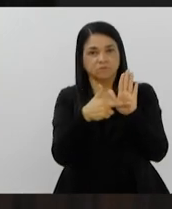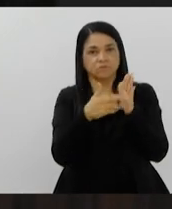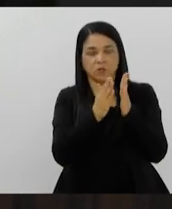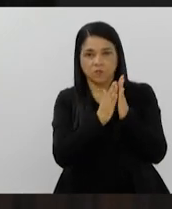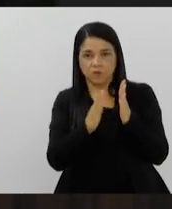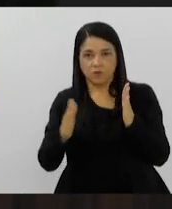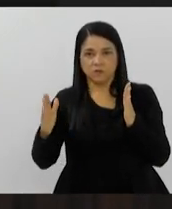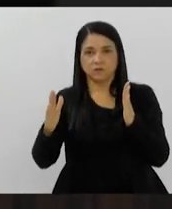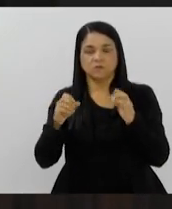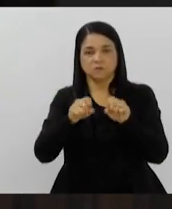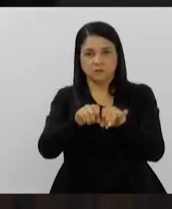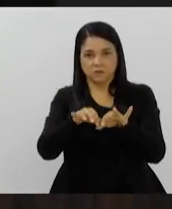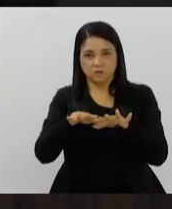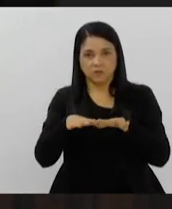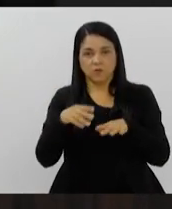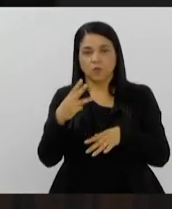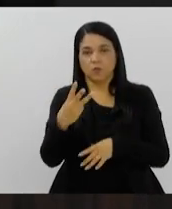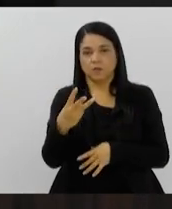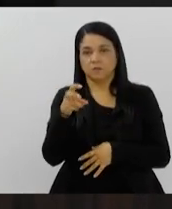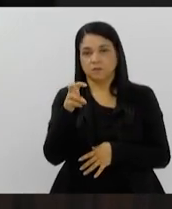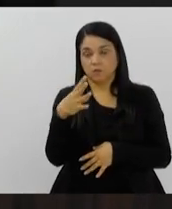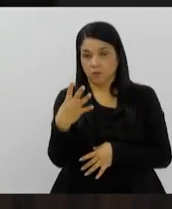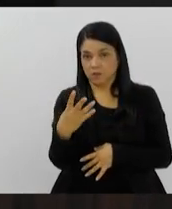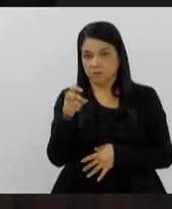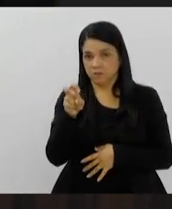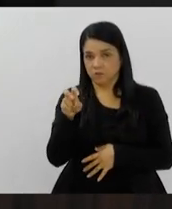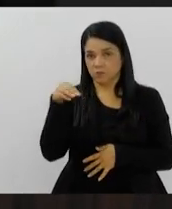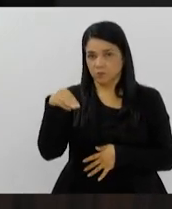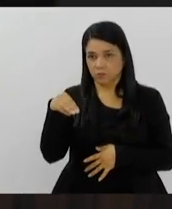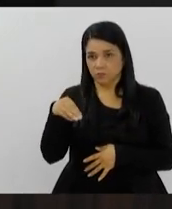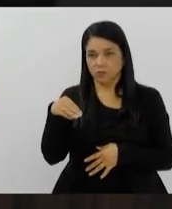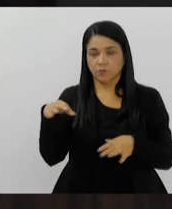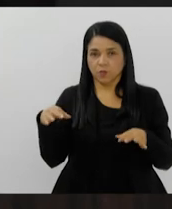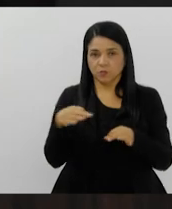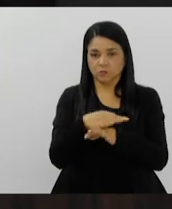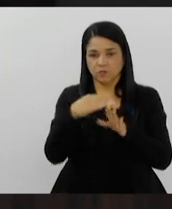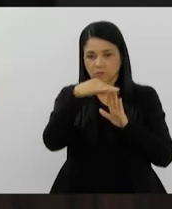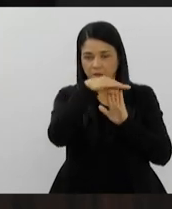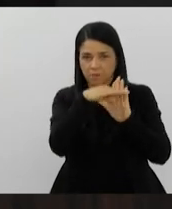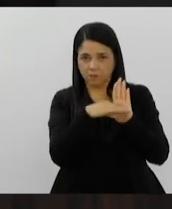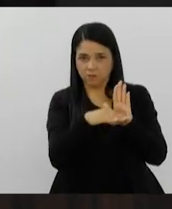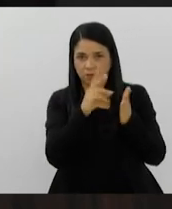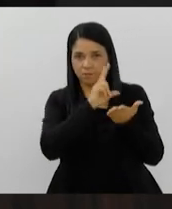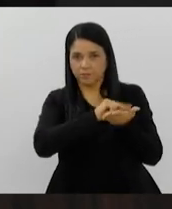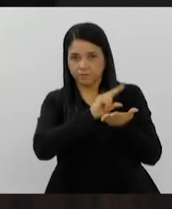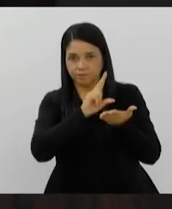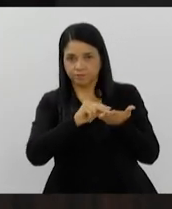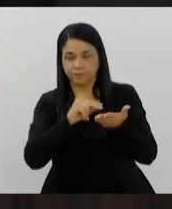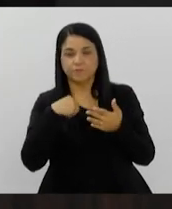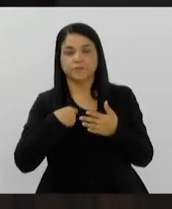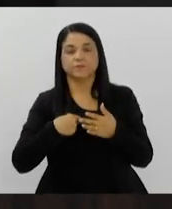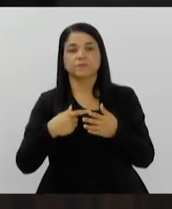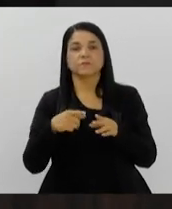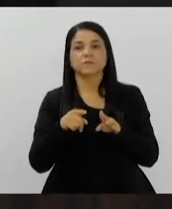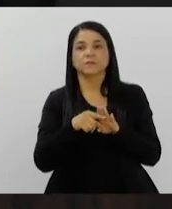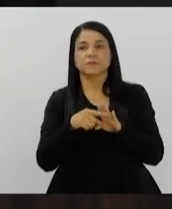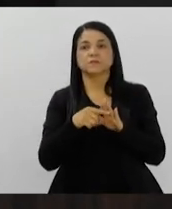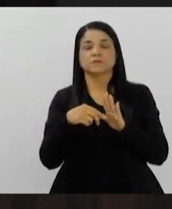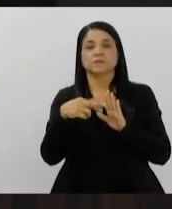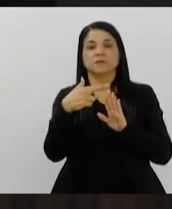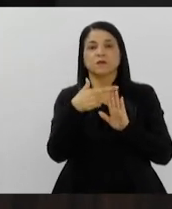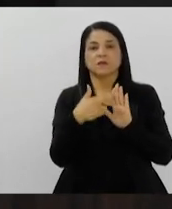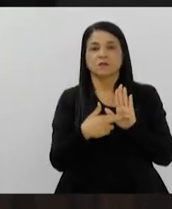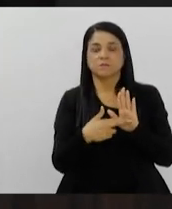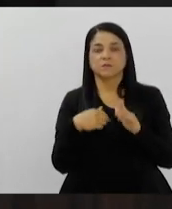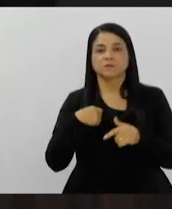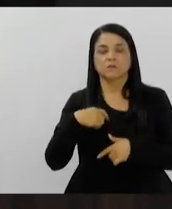prorrogação da presente sessão por 45 minutos para a conclusão da pauta. Requerimento da palavra do deputado Luiz